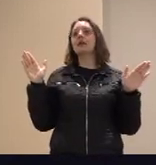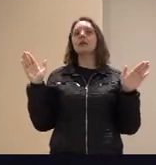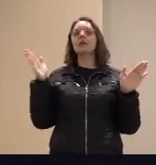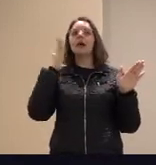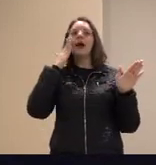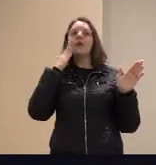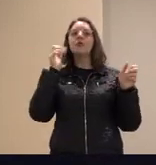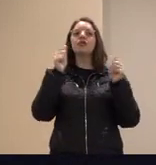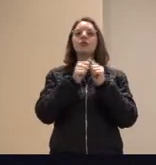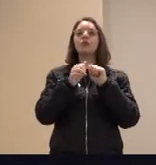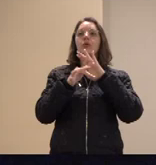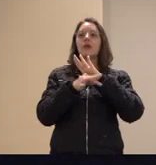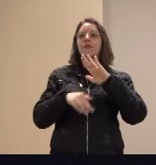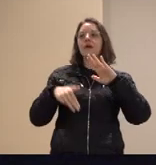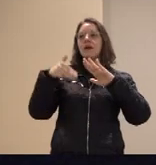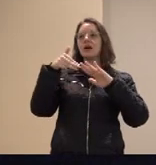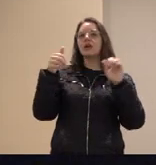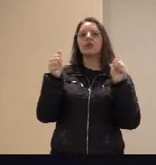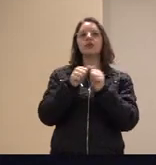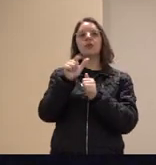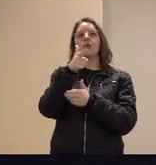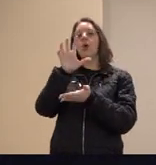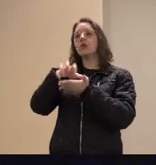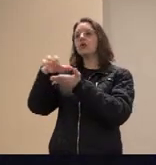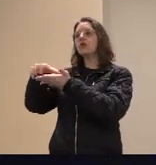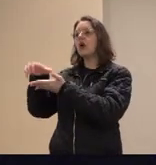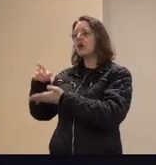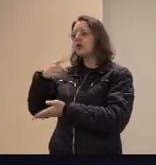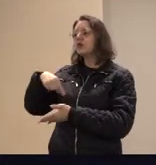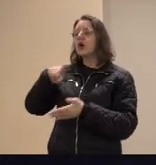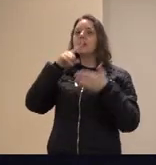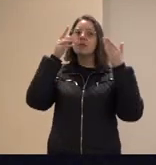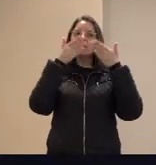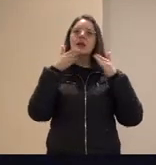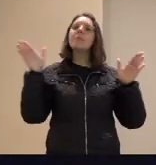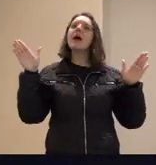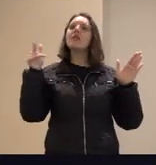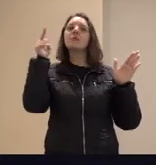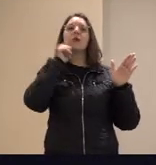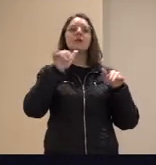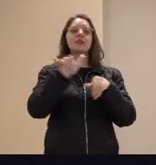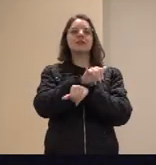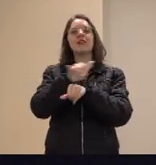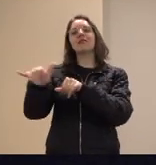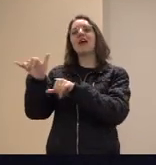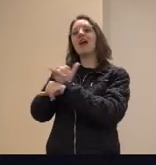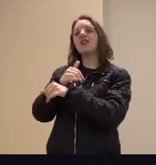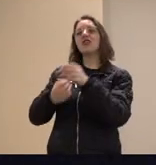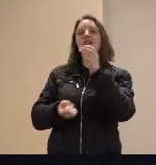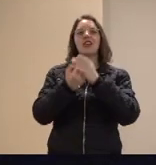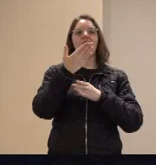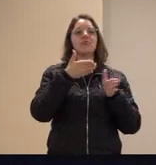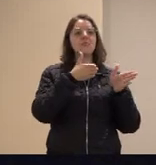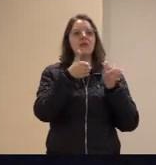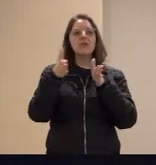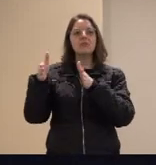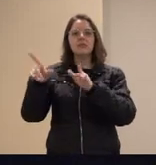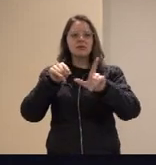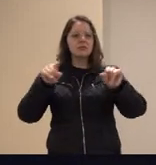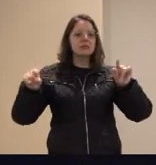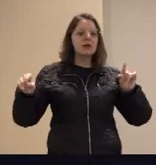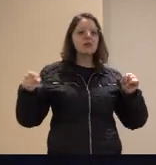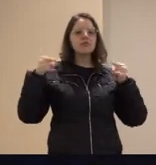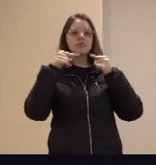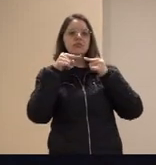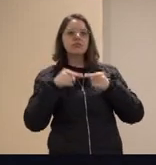com a FECAM e junto aos demais órgãos responsáveis, para essa construção, porque não se tem